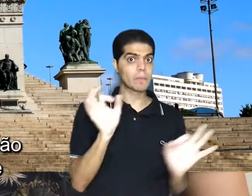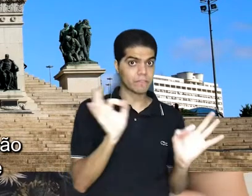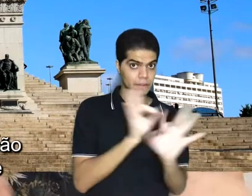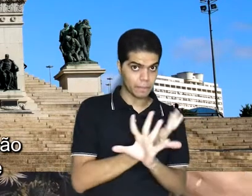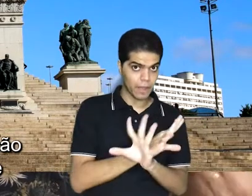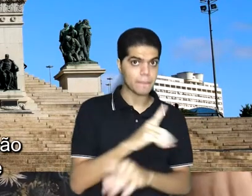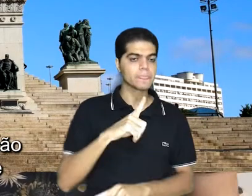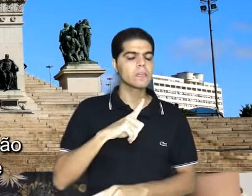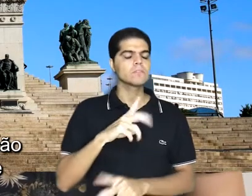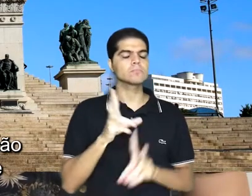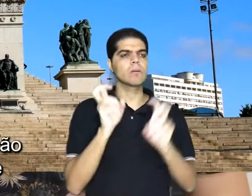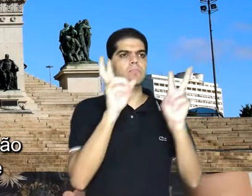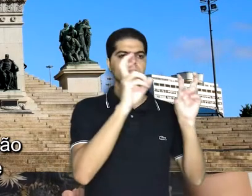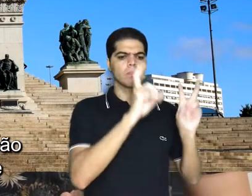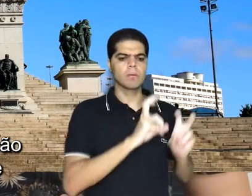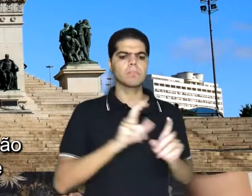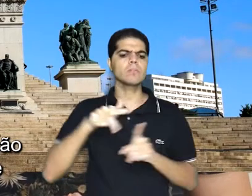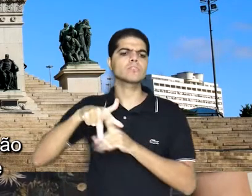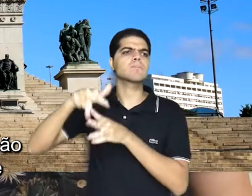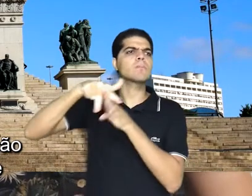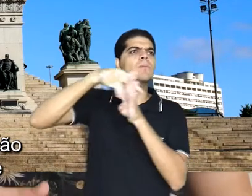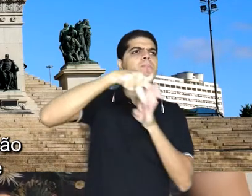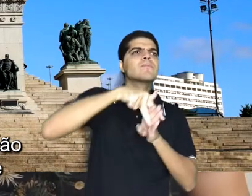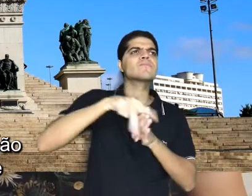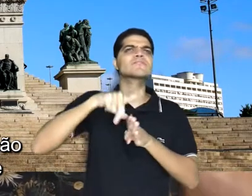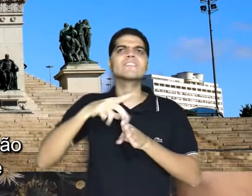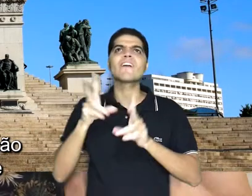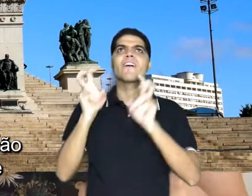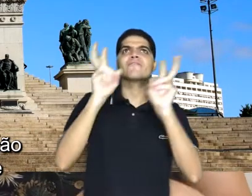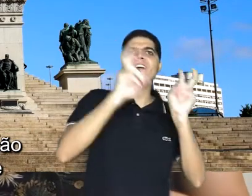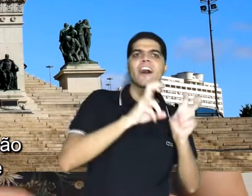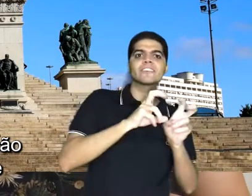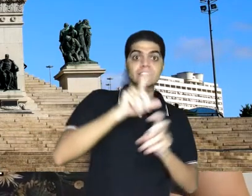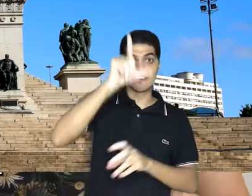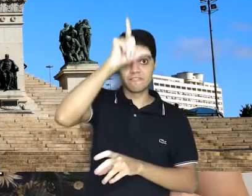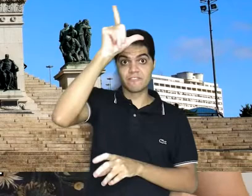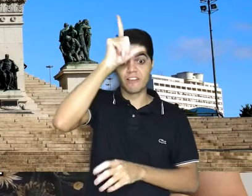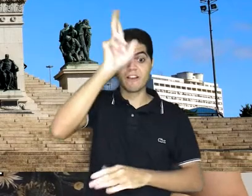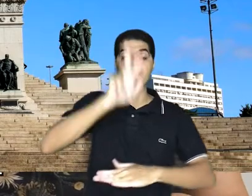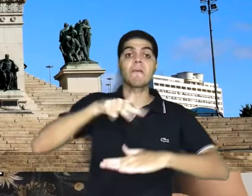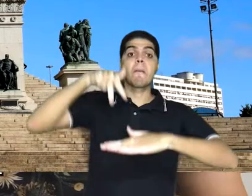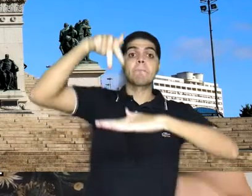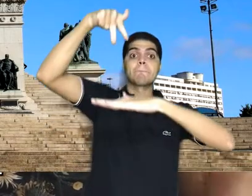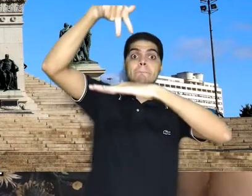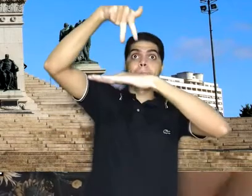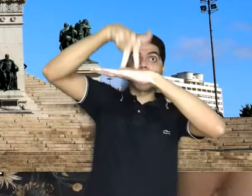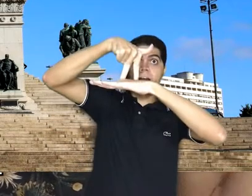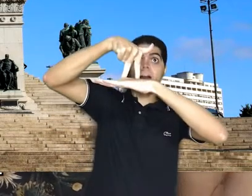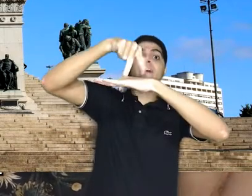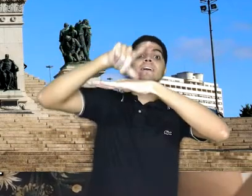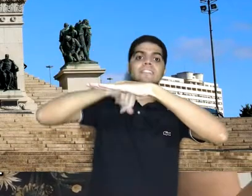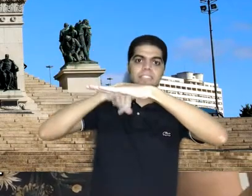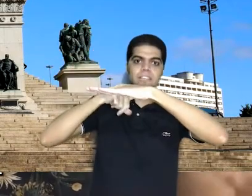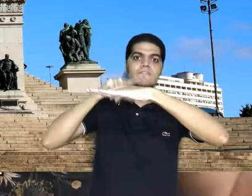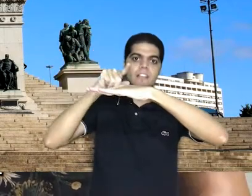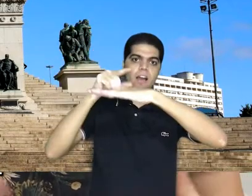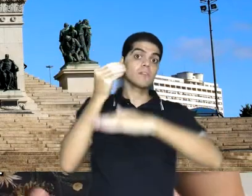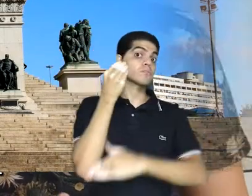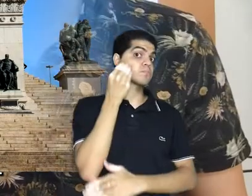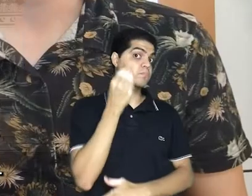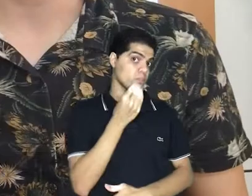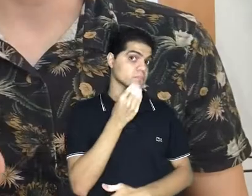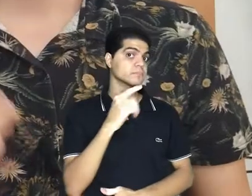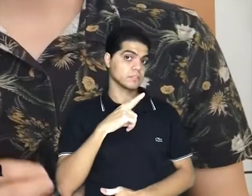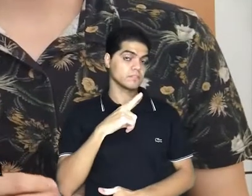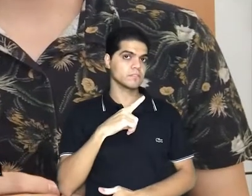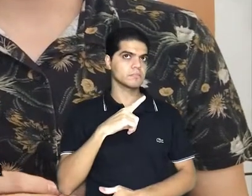monumento elenca uma série de figuras de emancipação brasileira cujo Líder é novamente o próprio Imperador Pedro 1º que tá diz em destaque